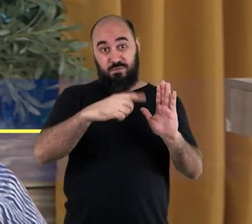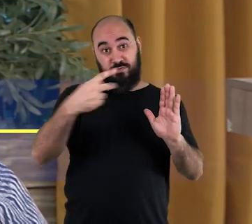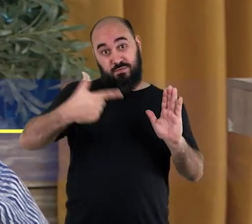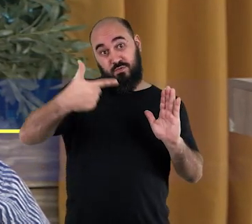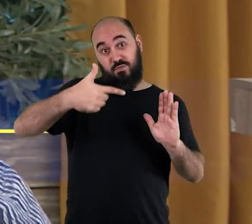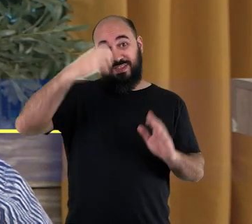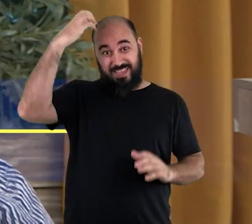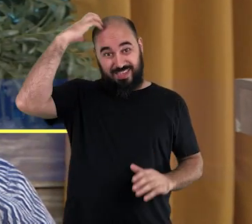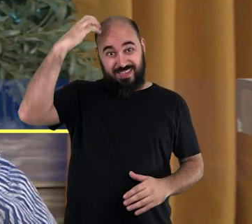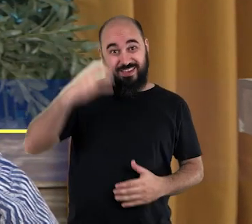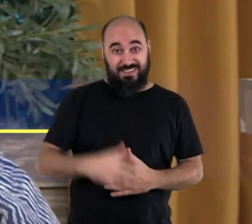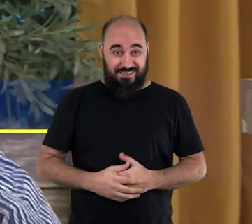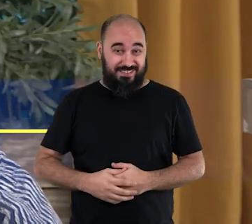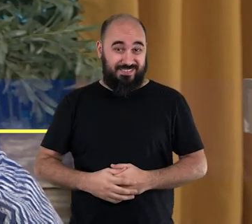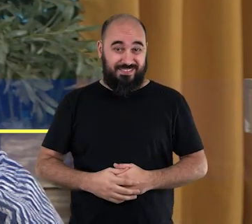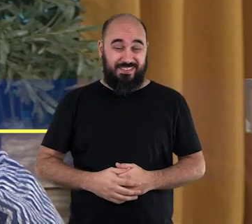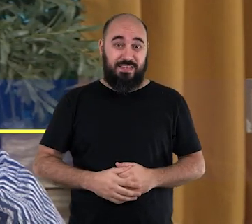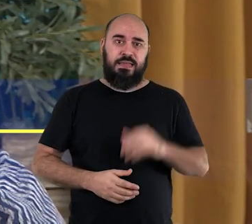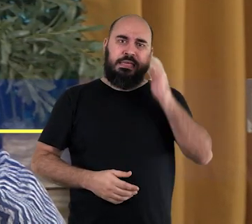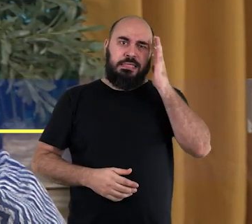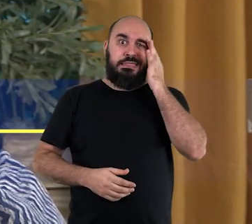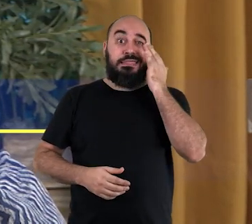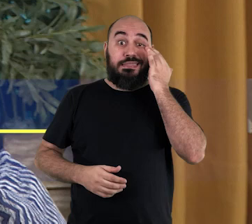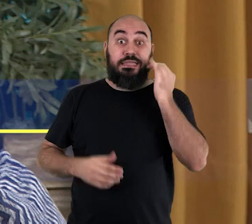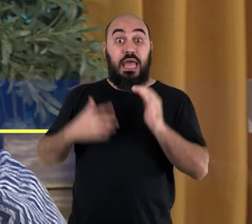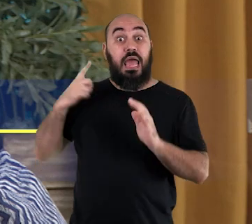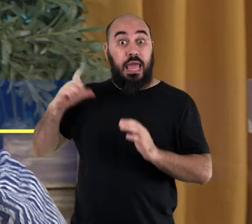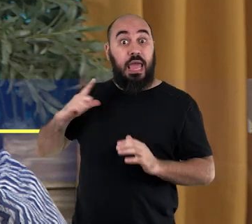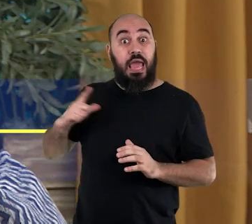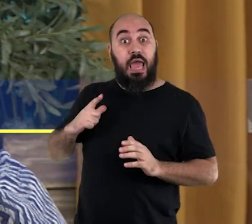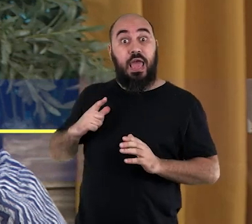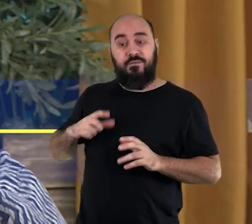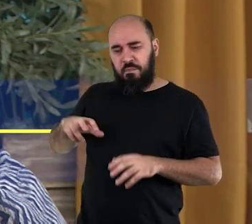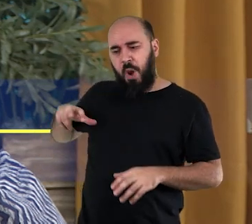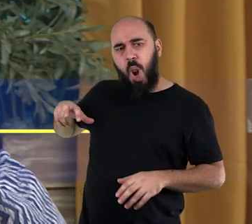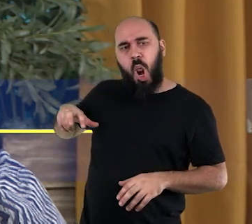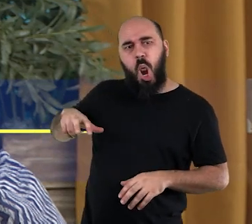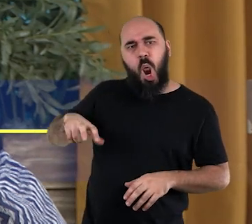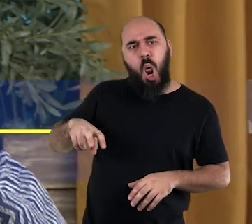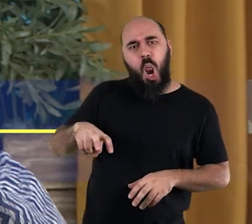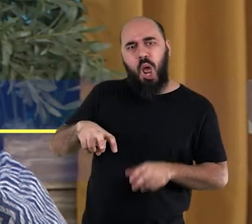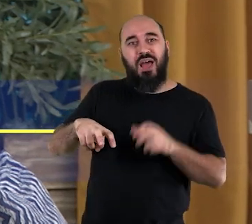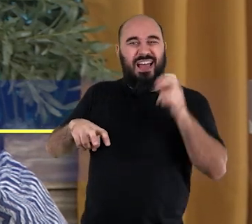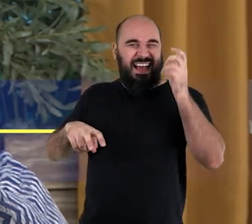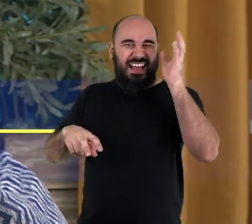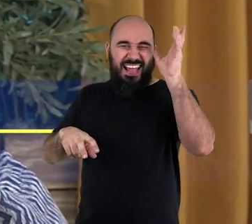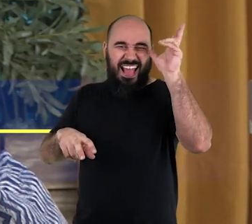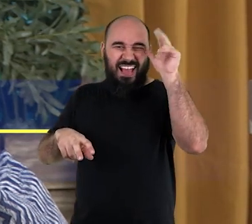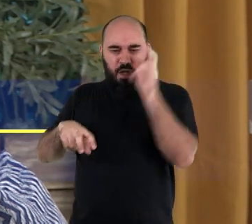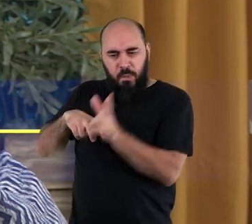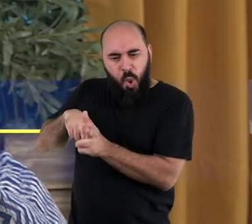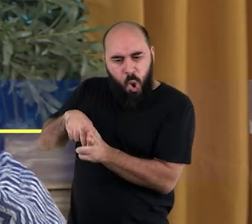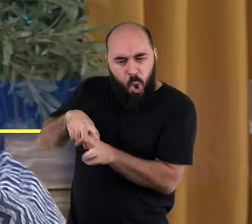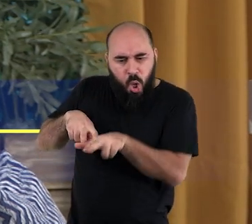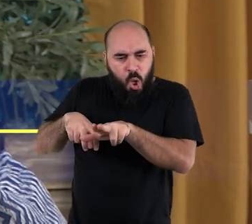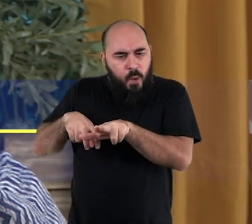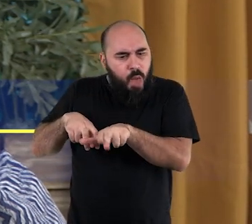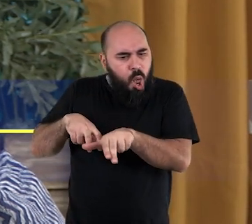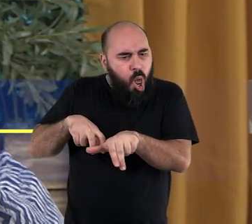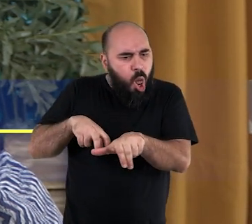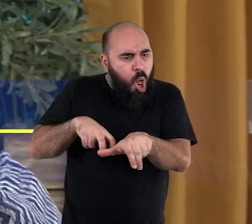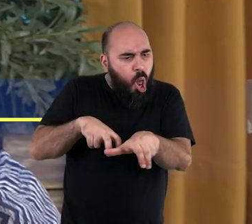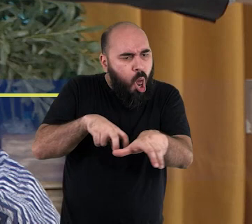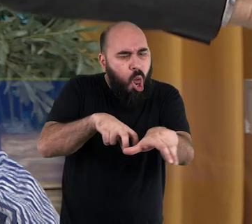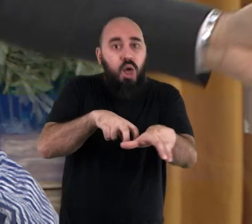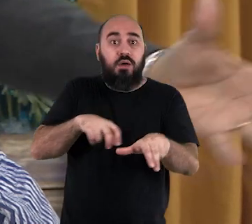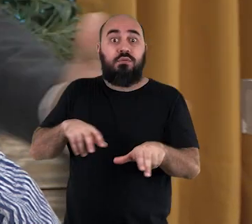cavalos e carros de fogo vieram do céu e num redemoinho levaram Elias para o céu. Eram gloriosos anjos de